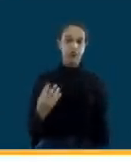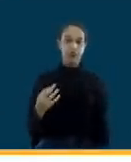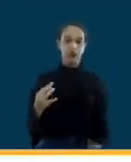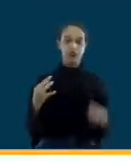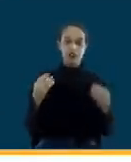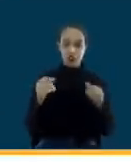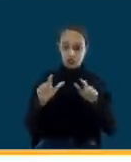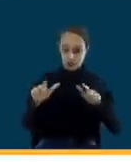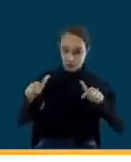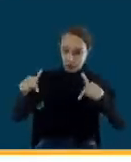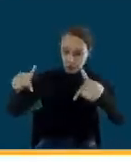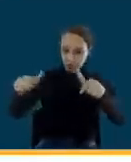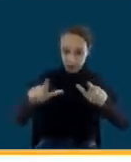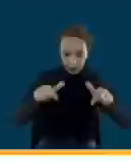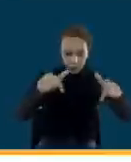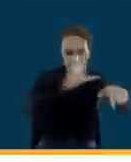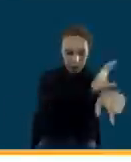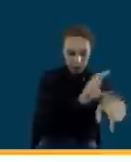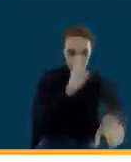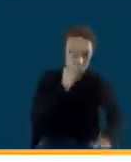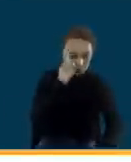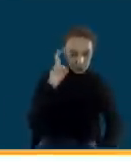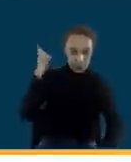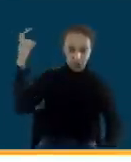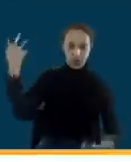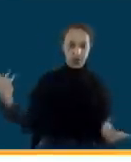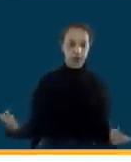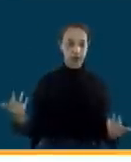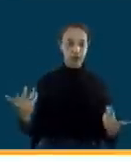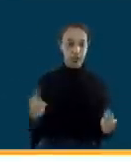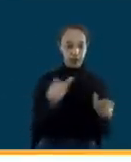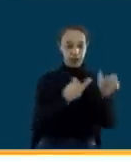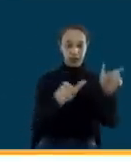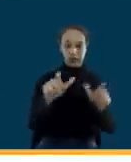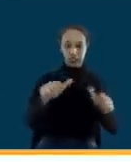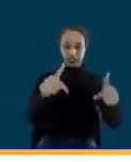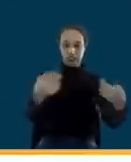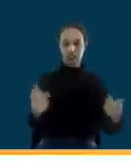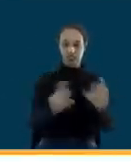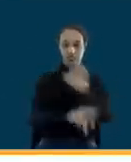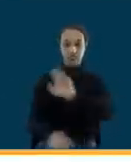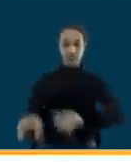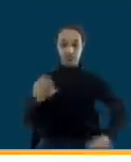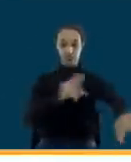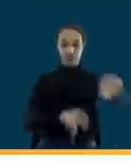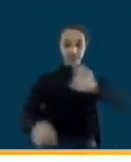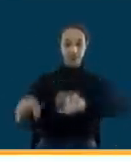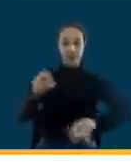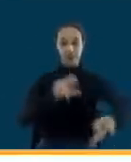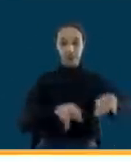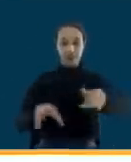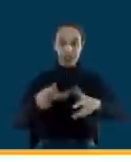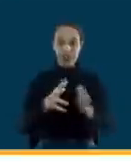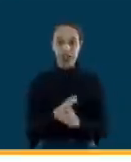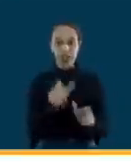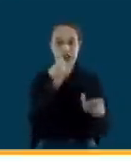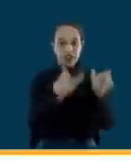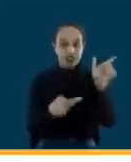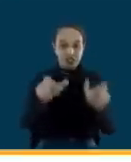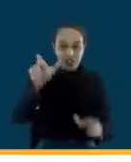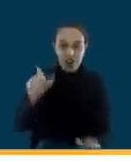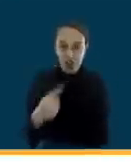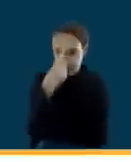culturais, nas linguagens as mais variadas, uma espécie de transversalidade estética